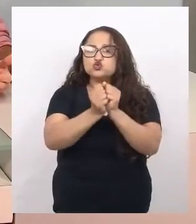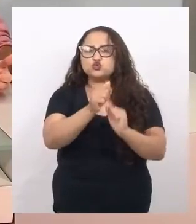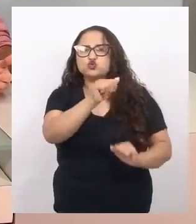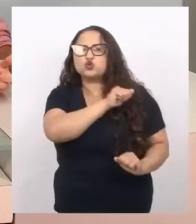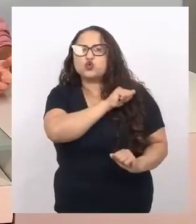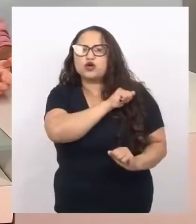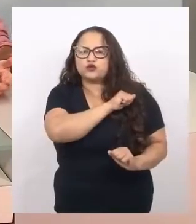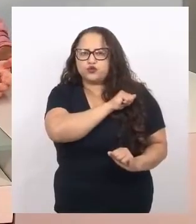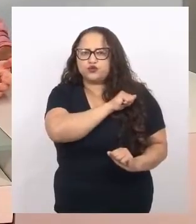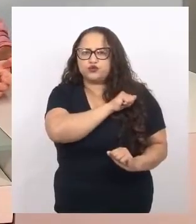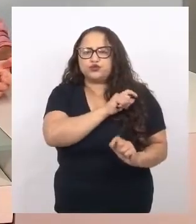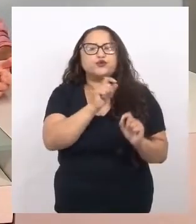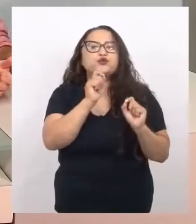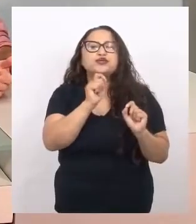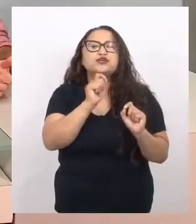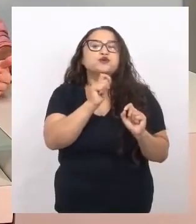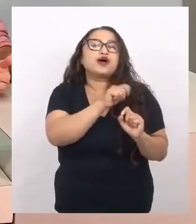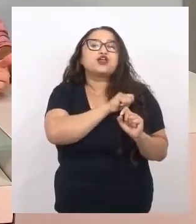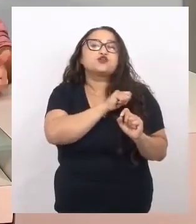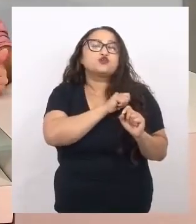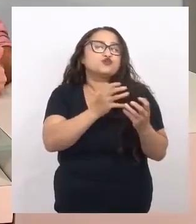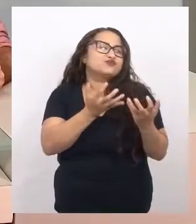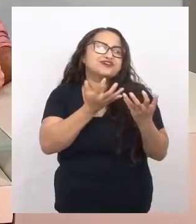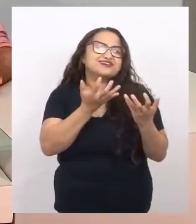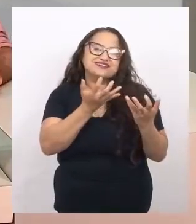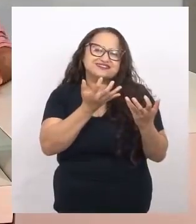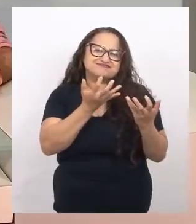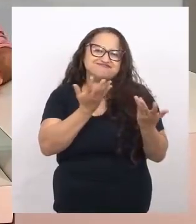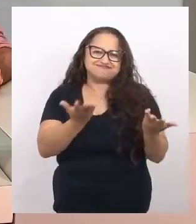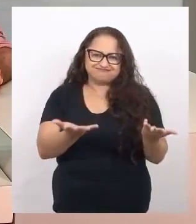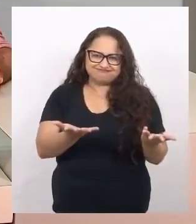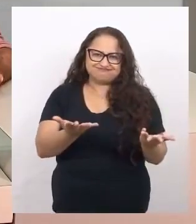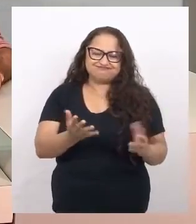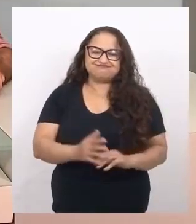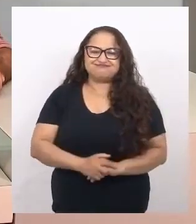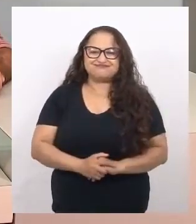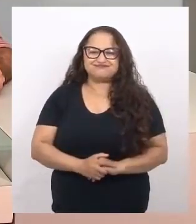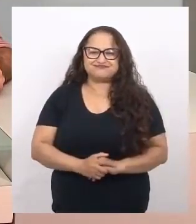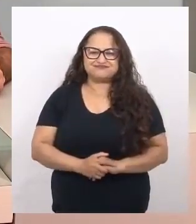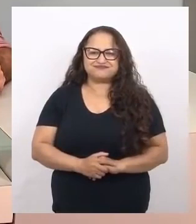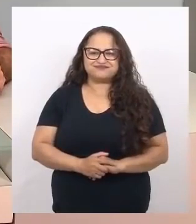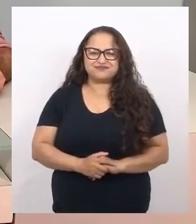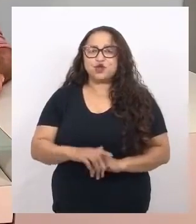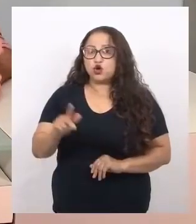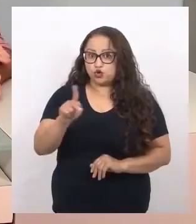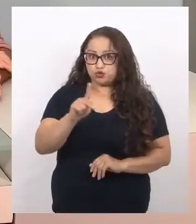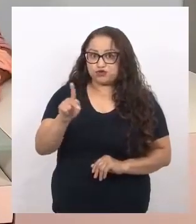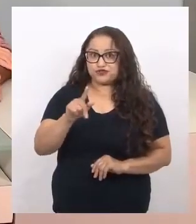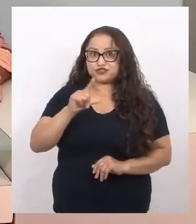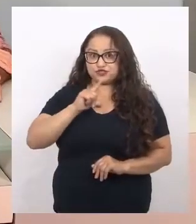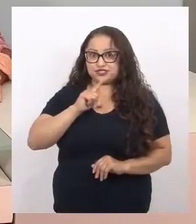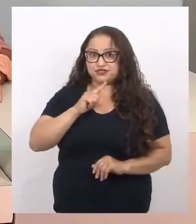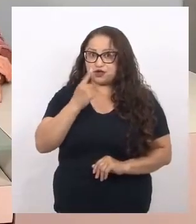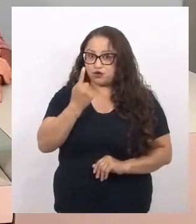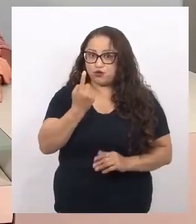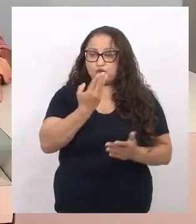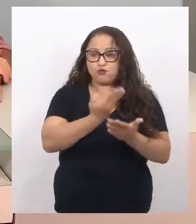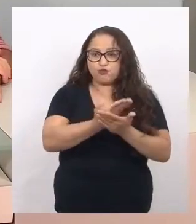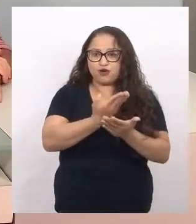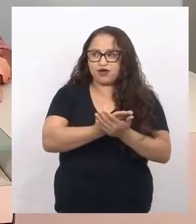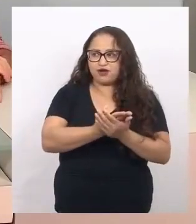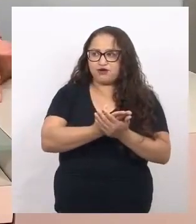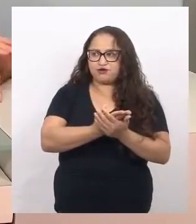naquilo que os estudantes mais querem. Tá? Então, o professor que vai pegar uma aula de